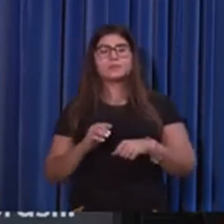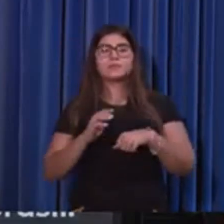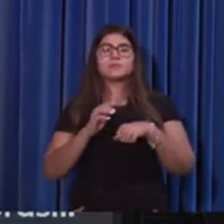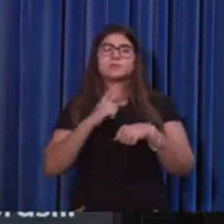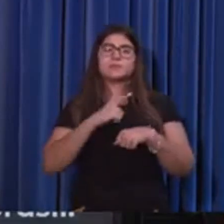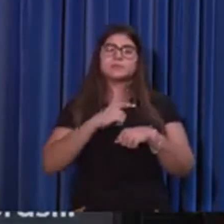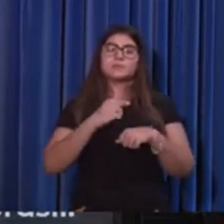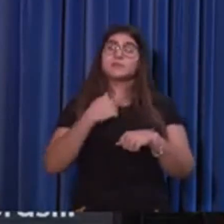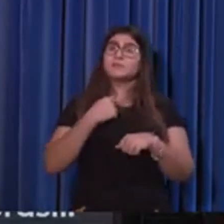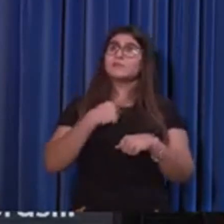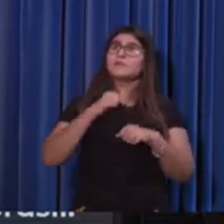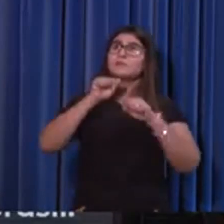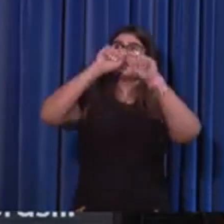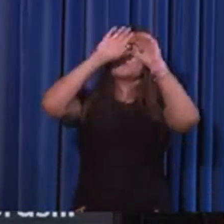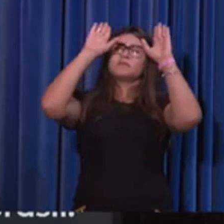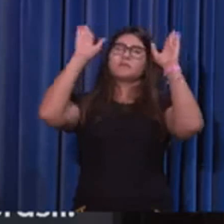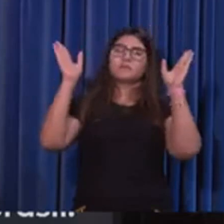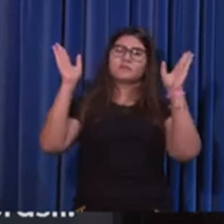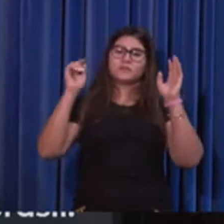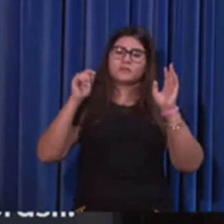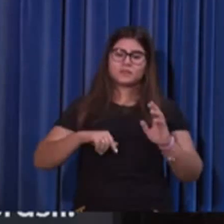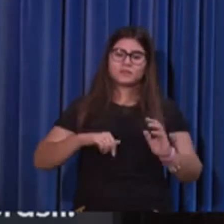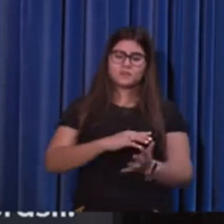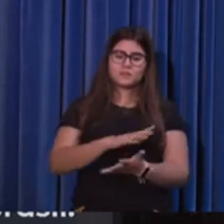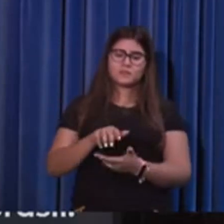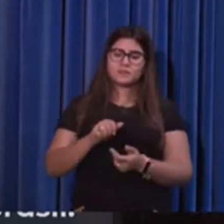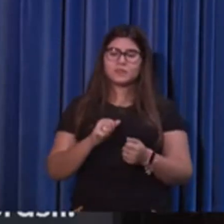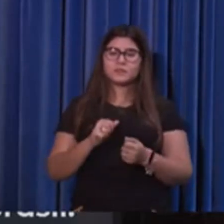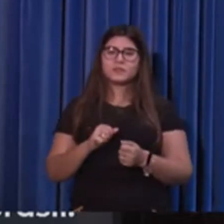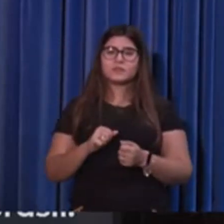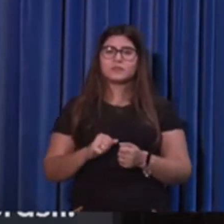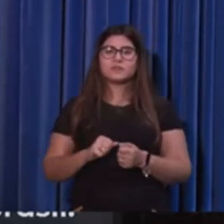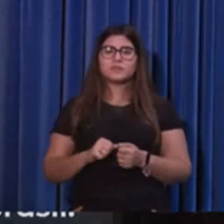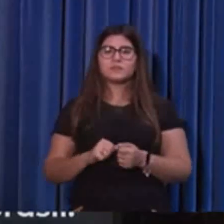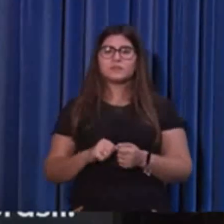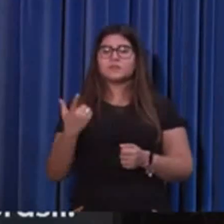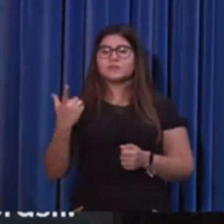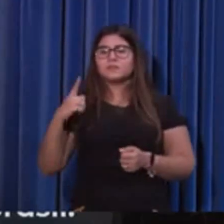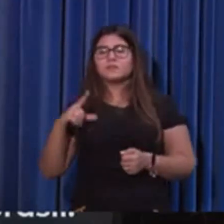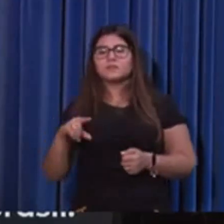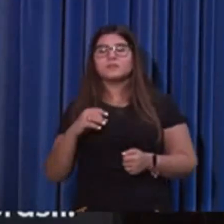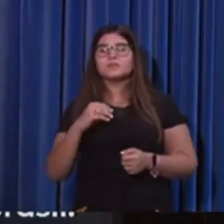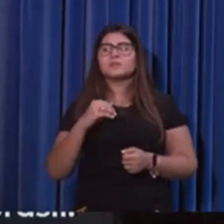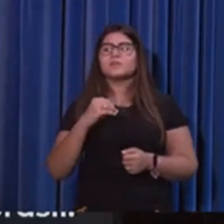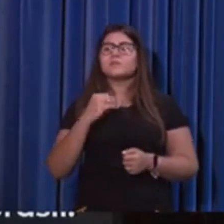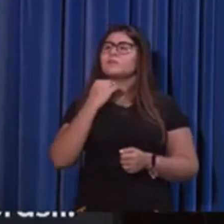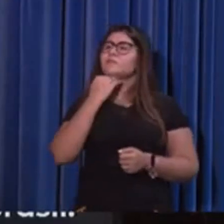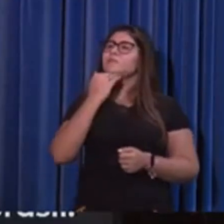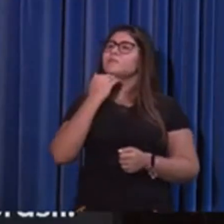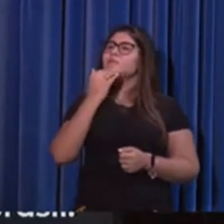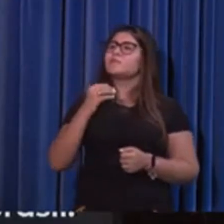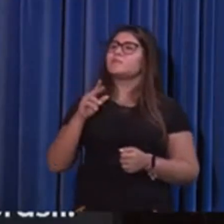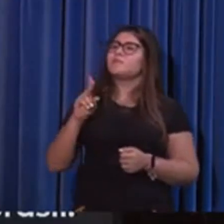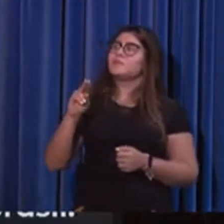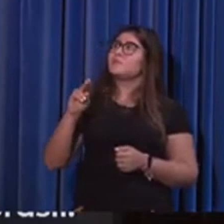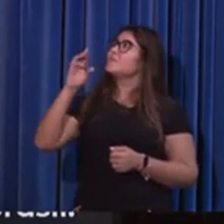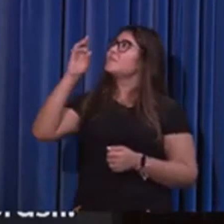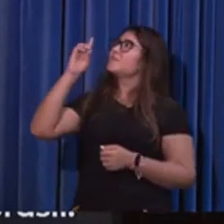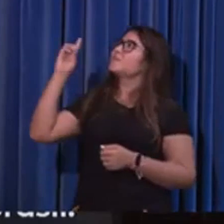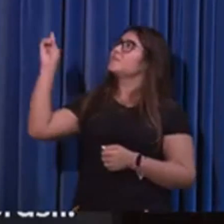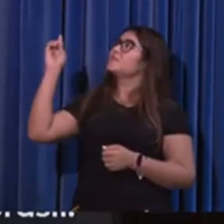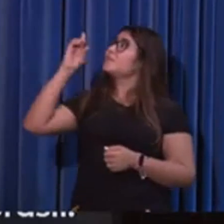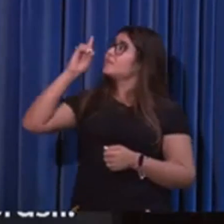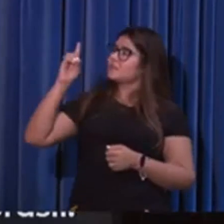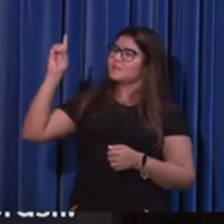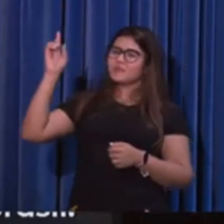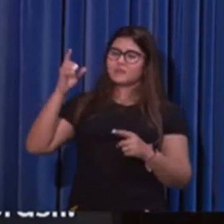me compraza na terra. Ainda que a minha carne e o meu coração desfaleçam, Deus, Tu és a fortaleza do